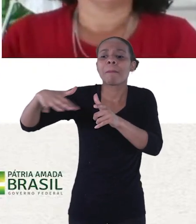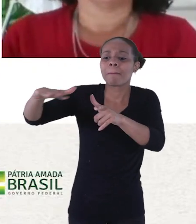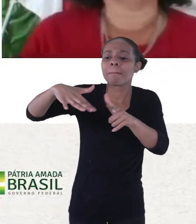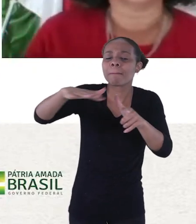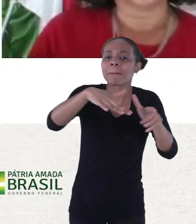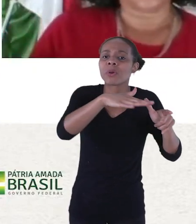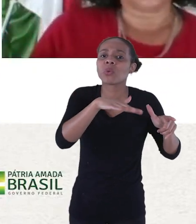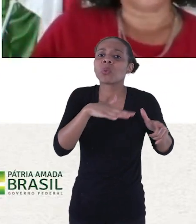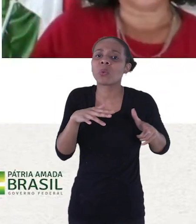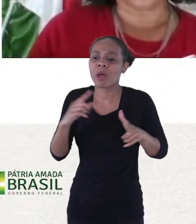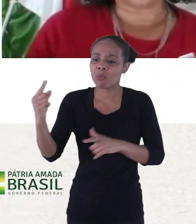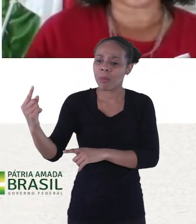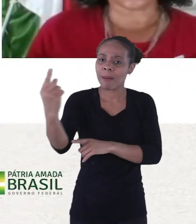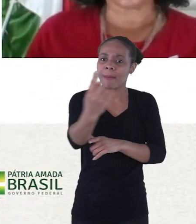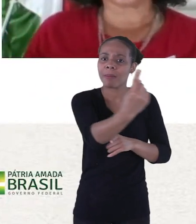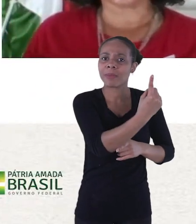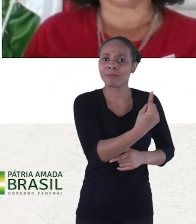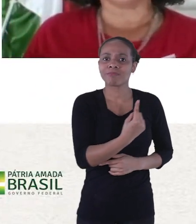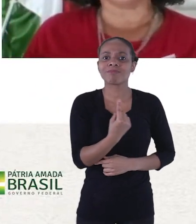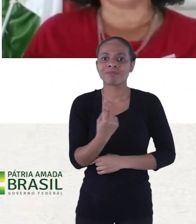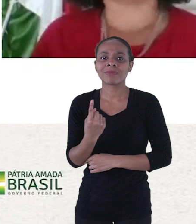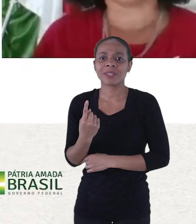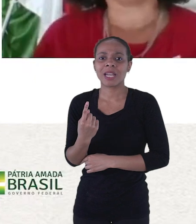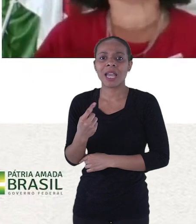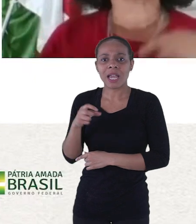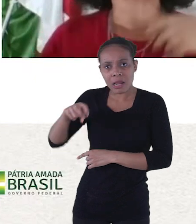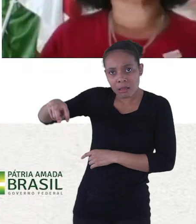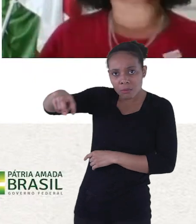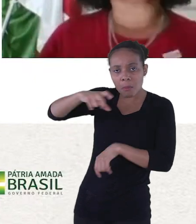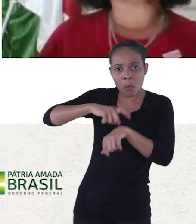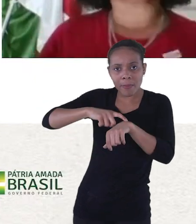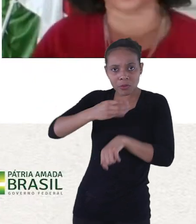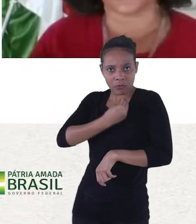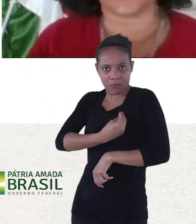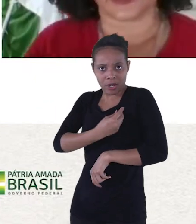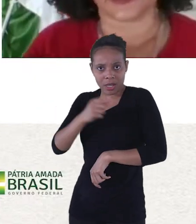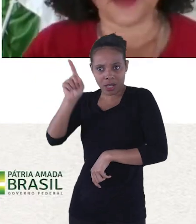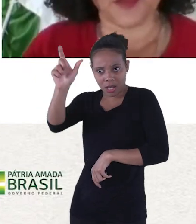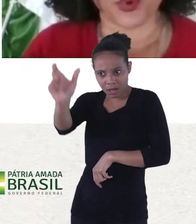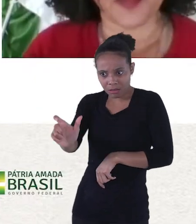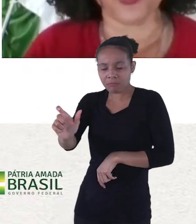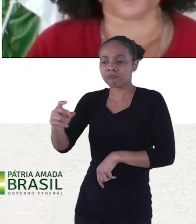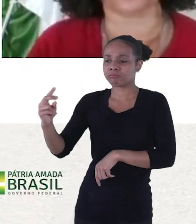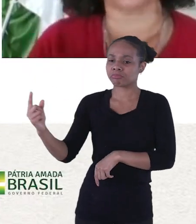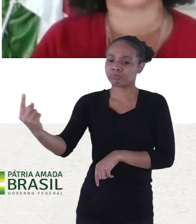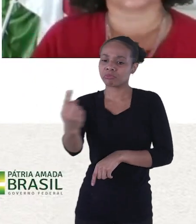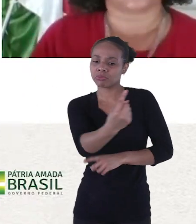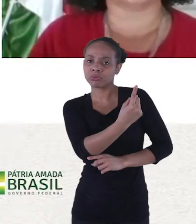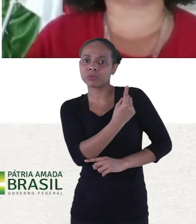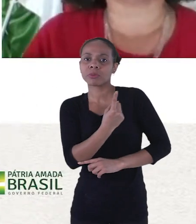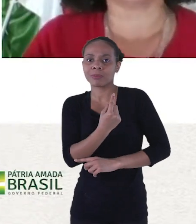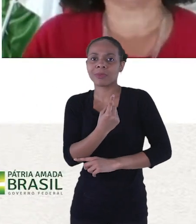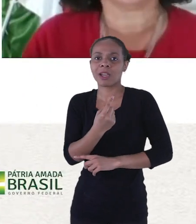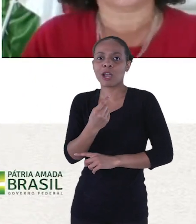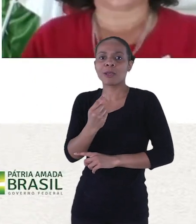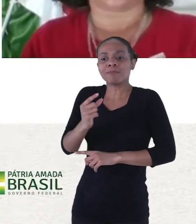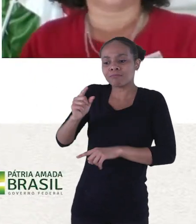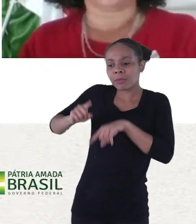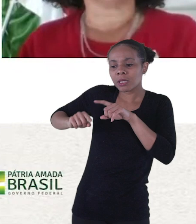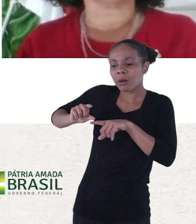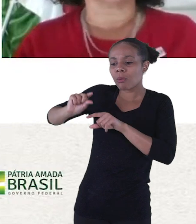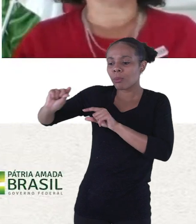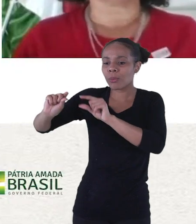transitou. Eu não sei se hoje, talvez no futuro, né, até mesmo porque muito do que